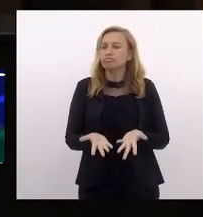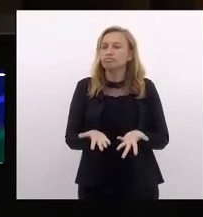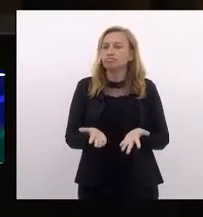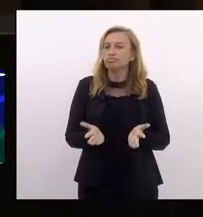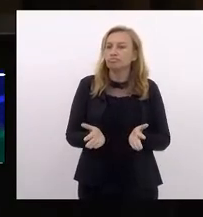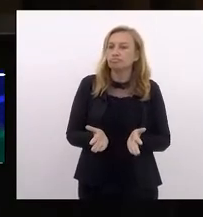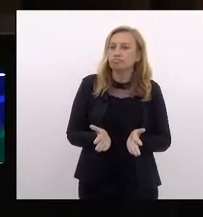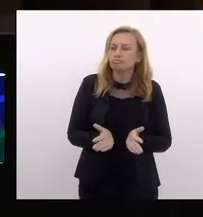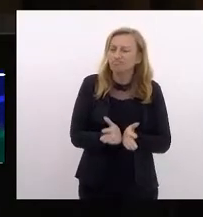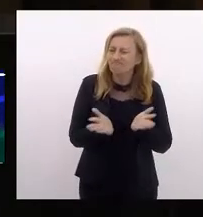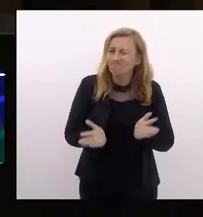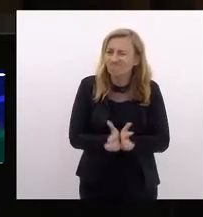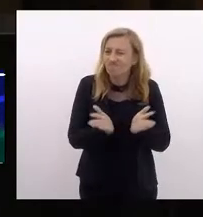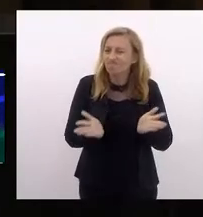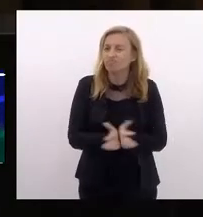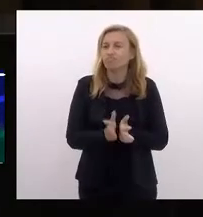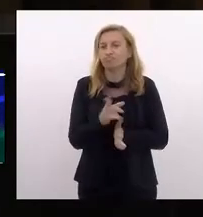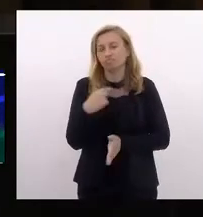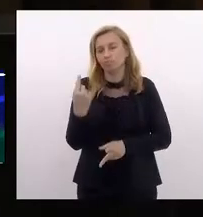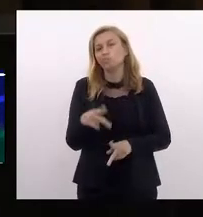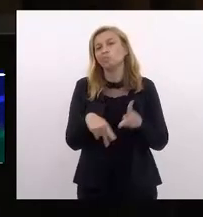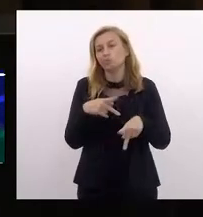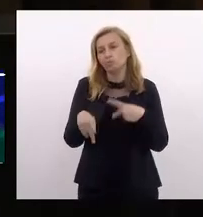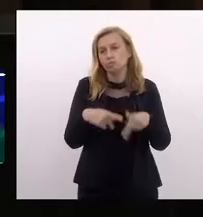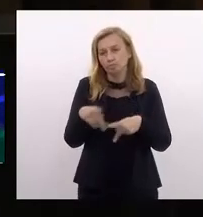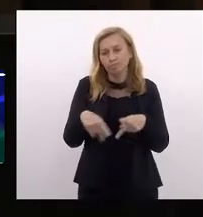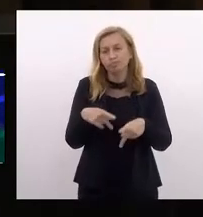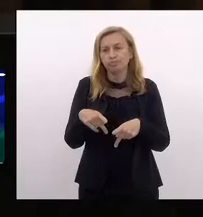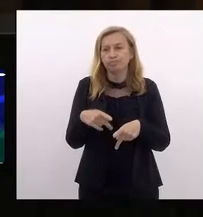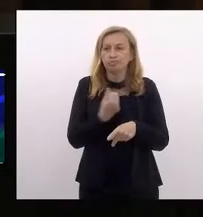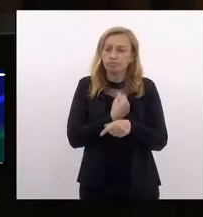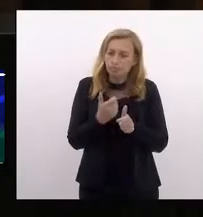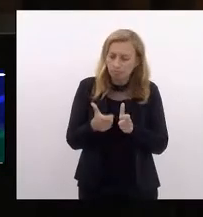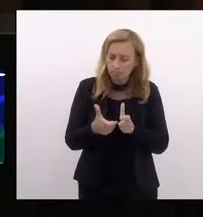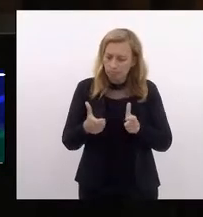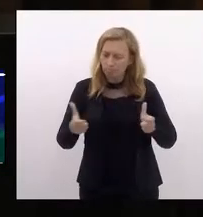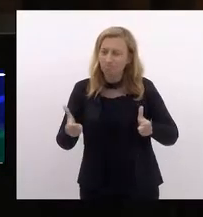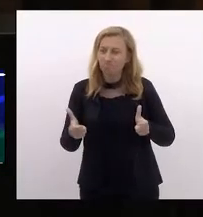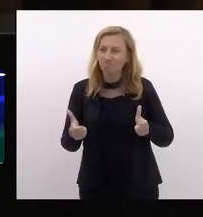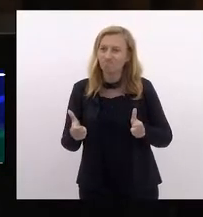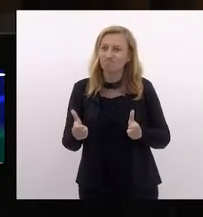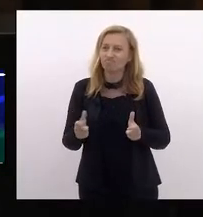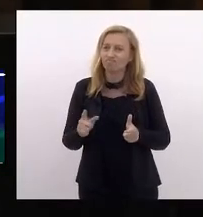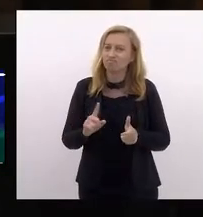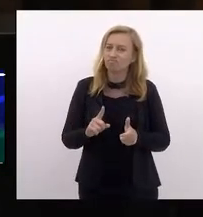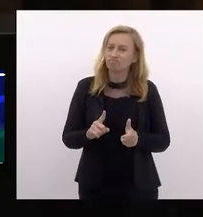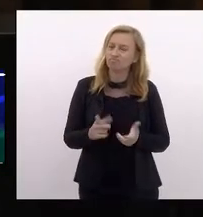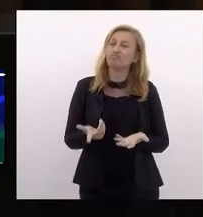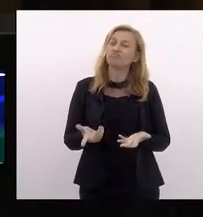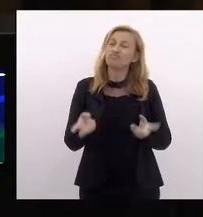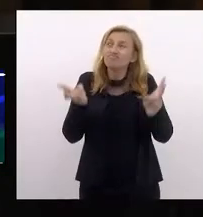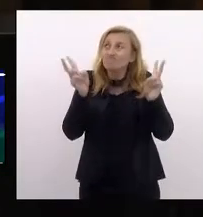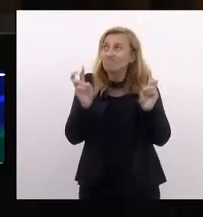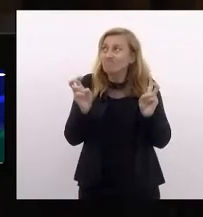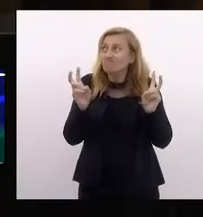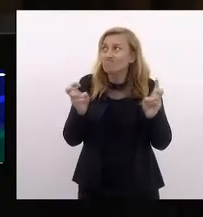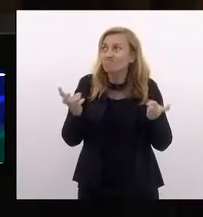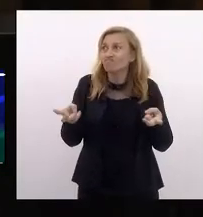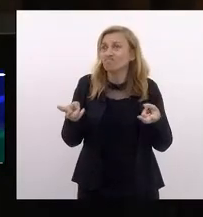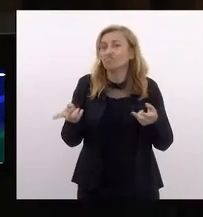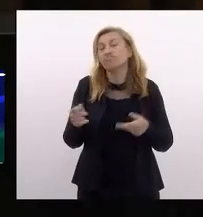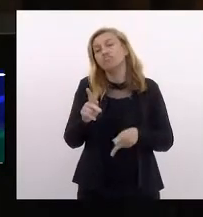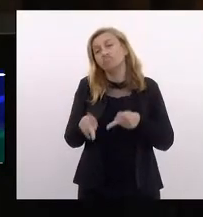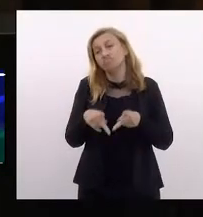e o empobrecimento da nossa população é desumano é uma situação em que